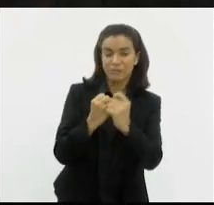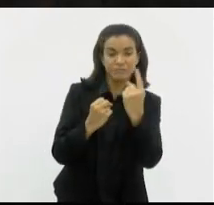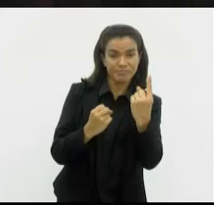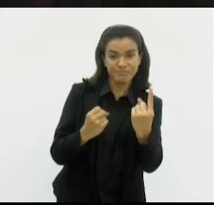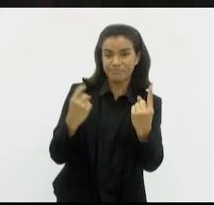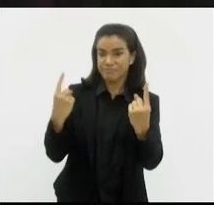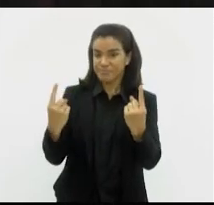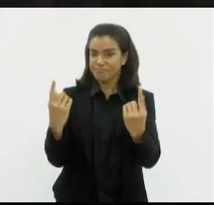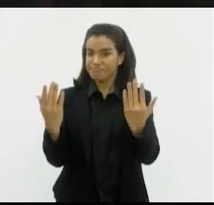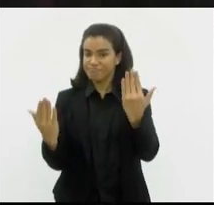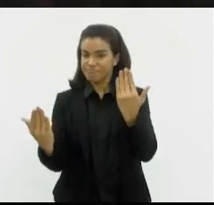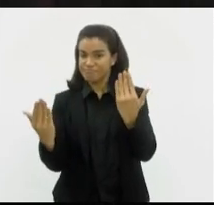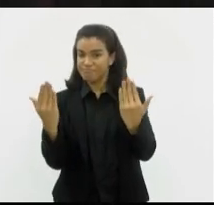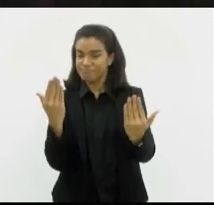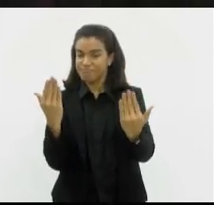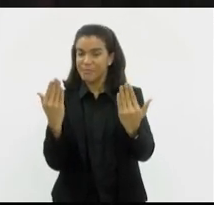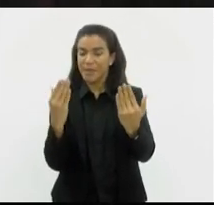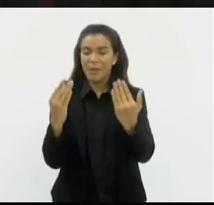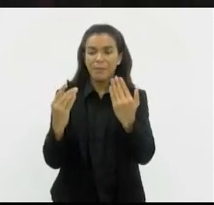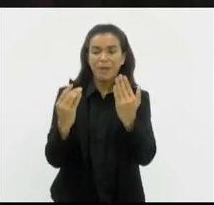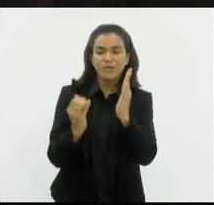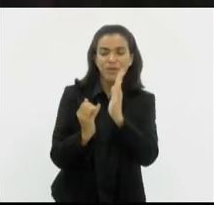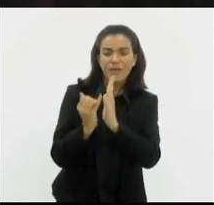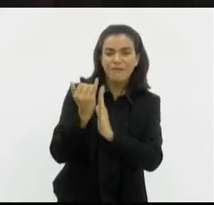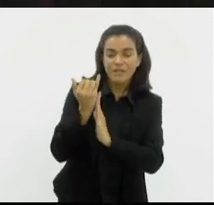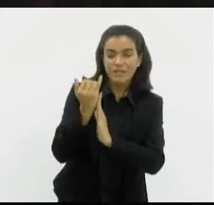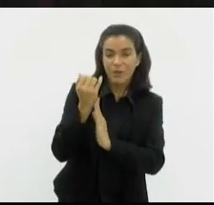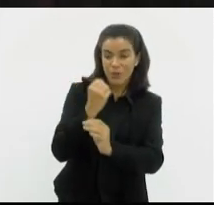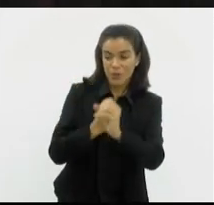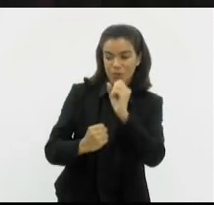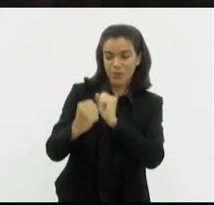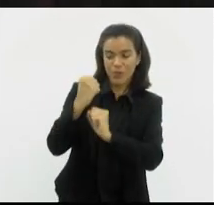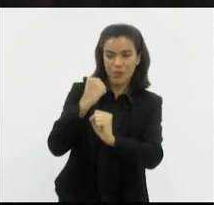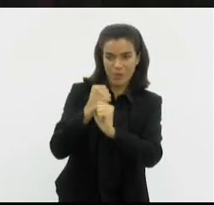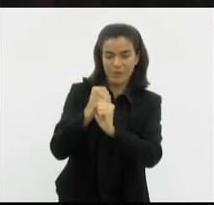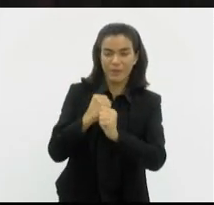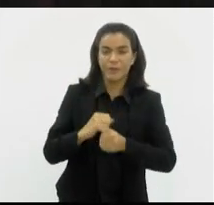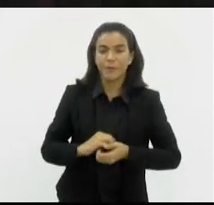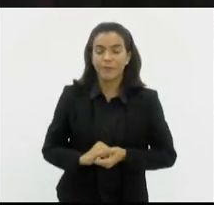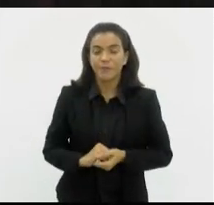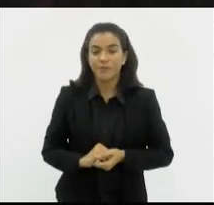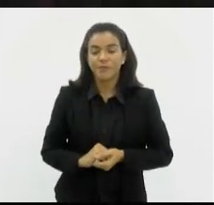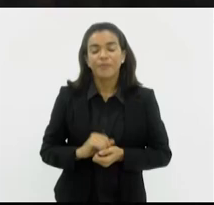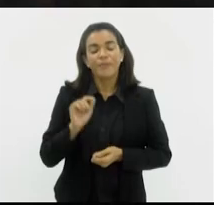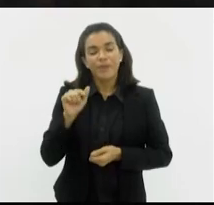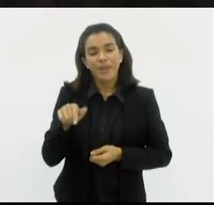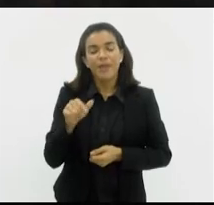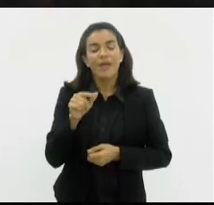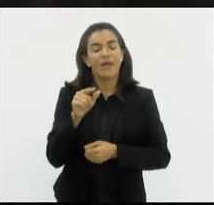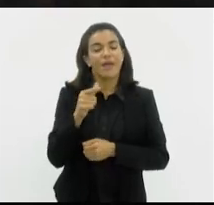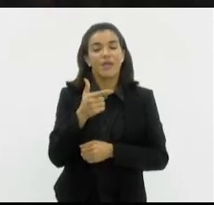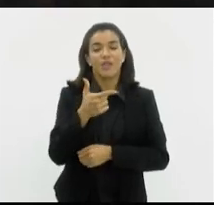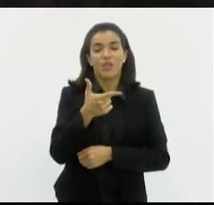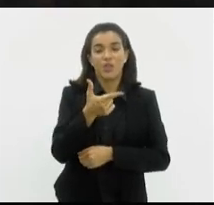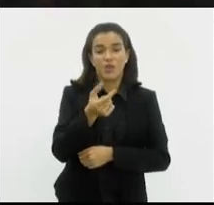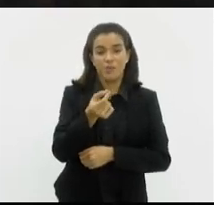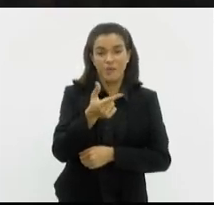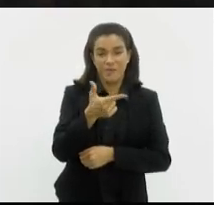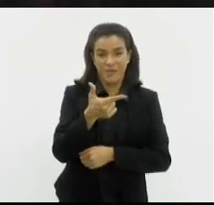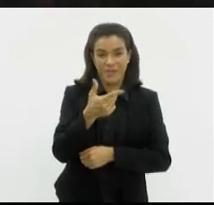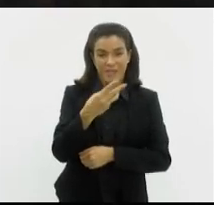qual foi a inflação do ano anterior. A inflação de